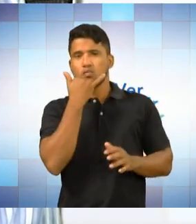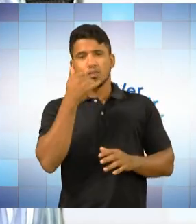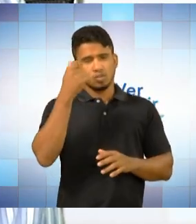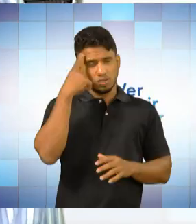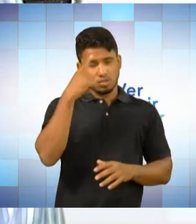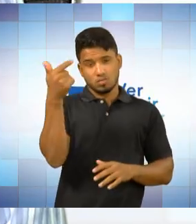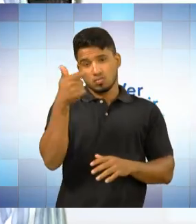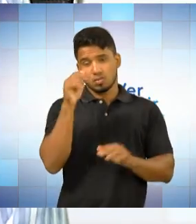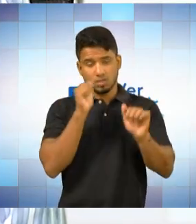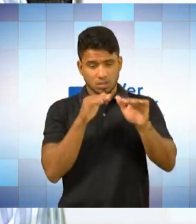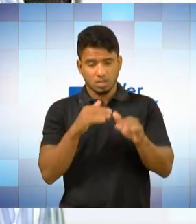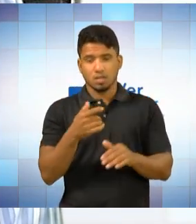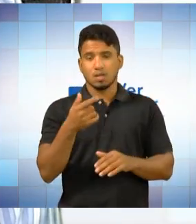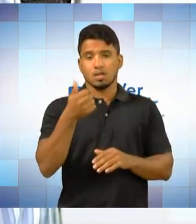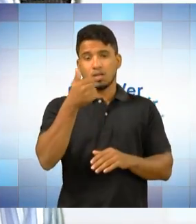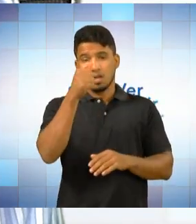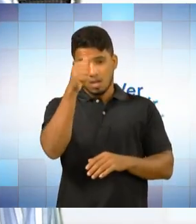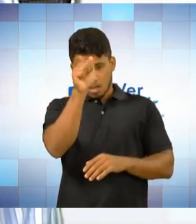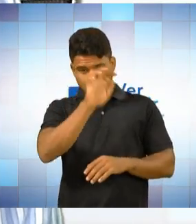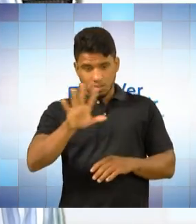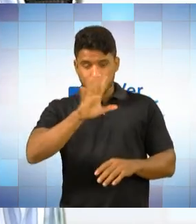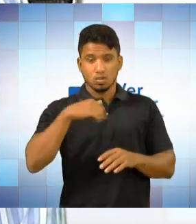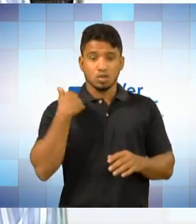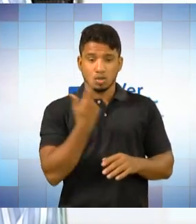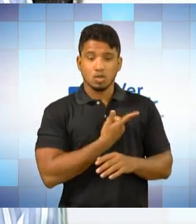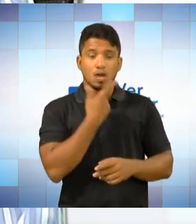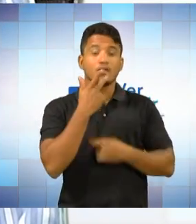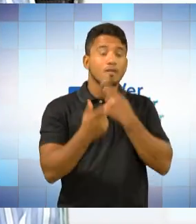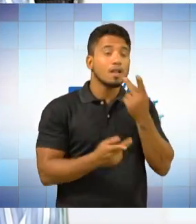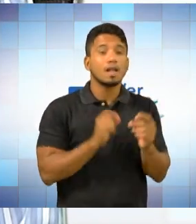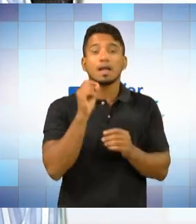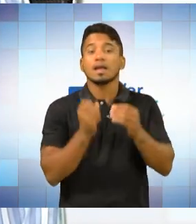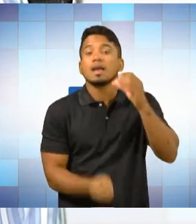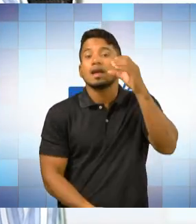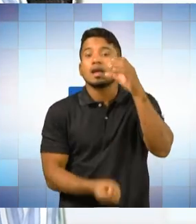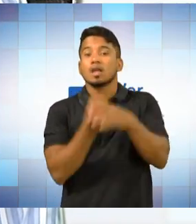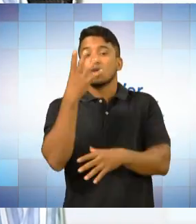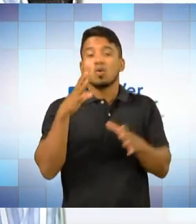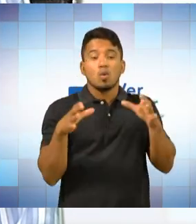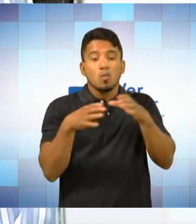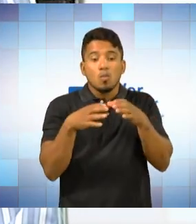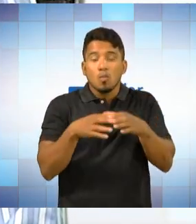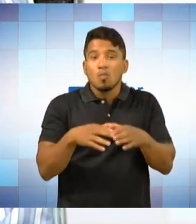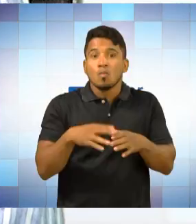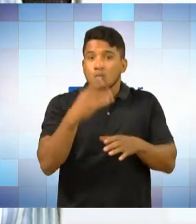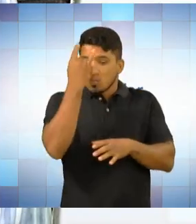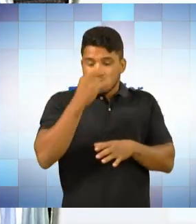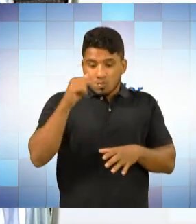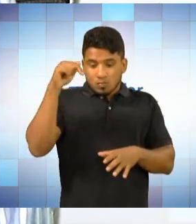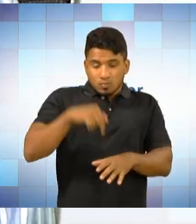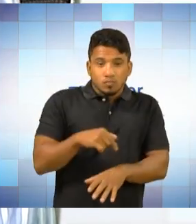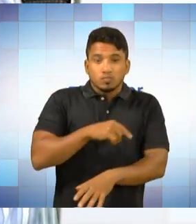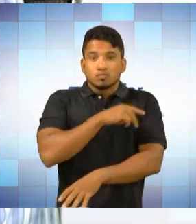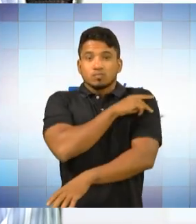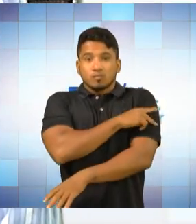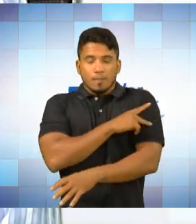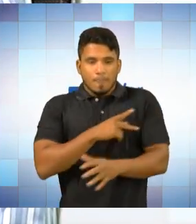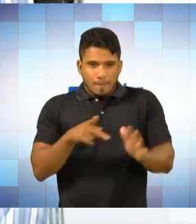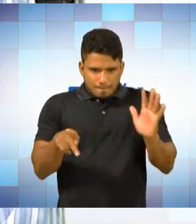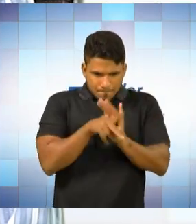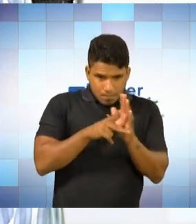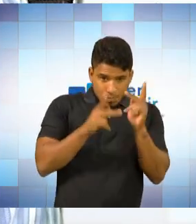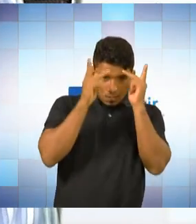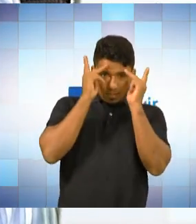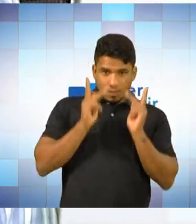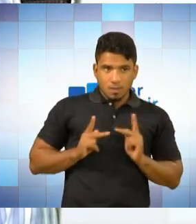melhor dizendo, e lá nós dizíamos, os fundadores da Associação dos Cegos não criou aquela instituição para eles.